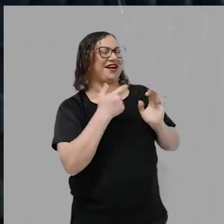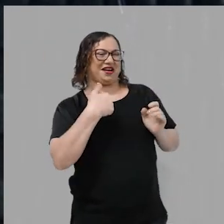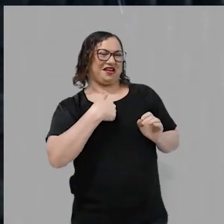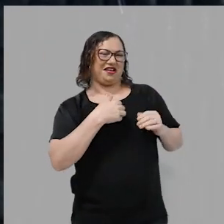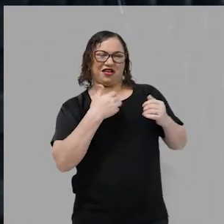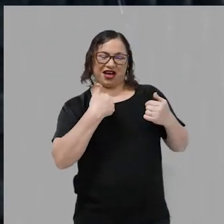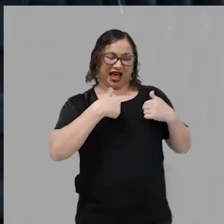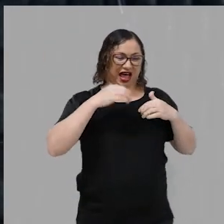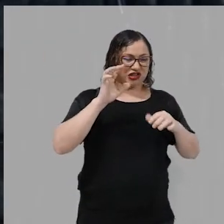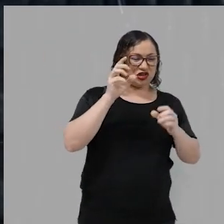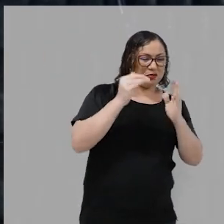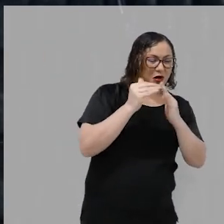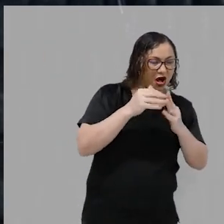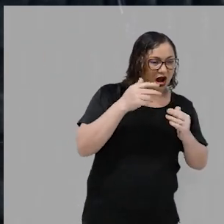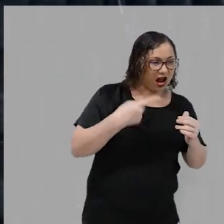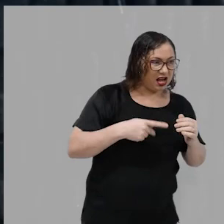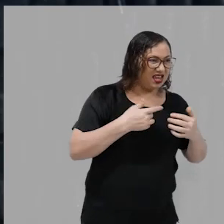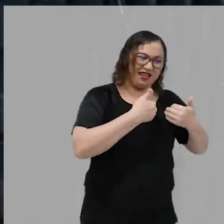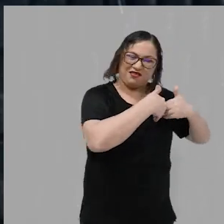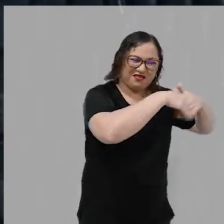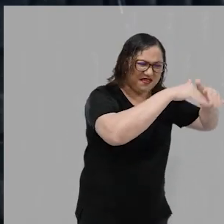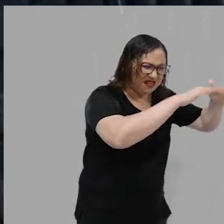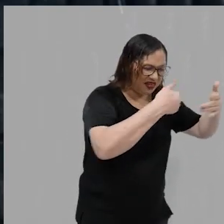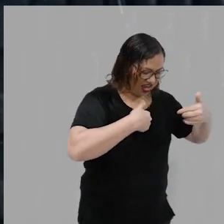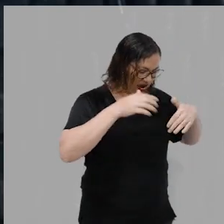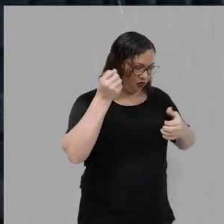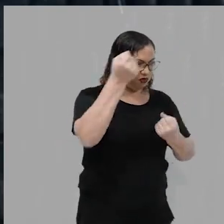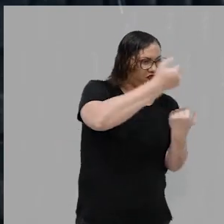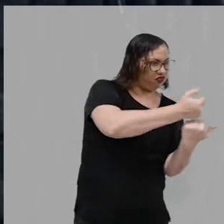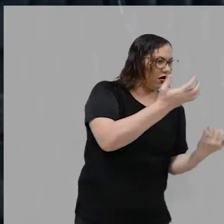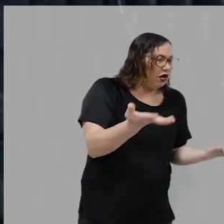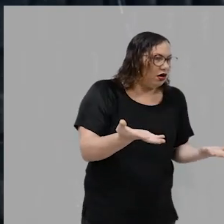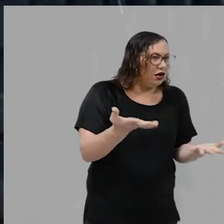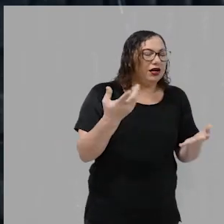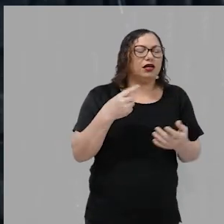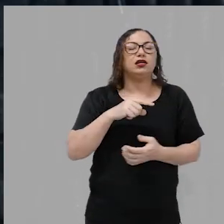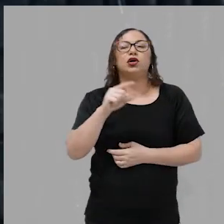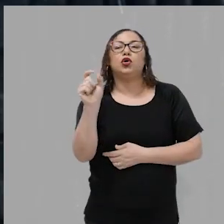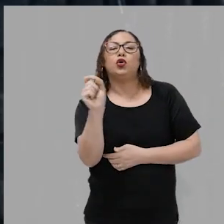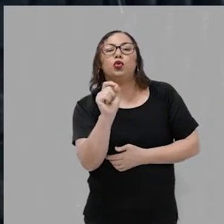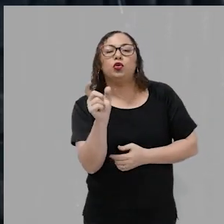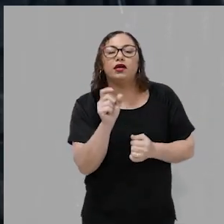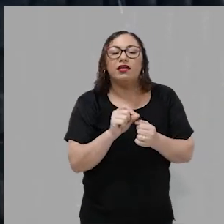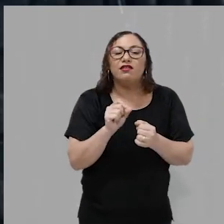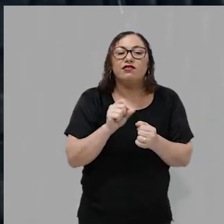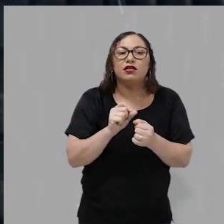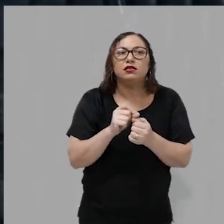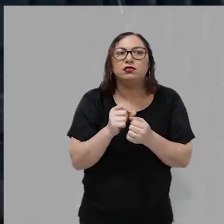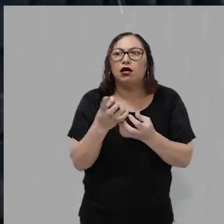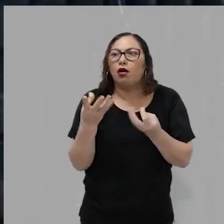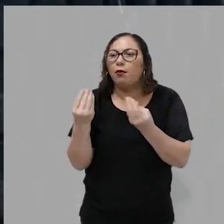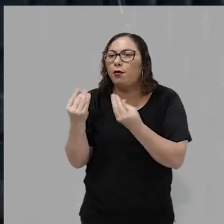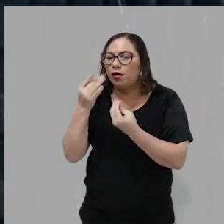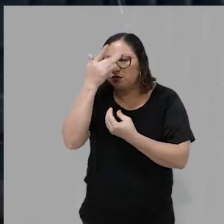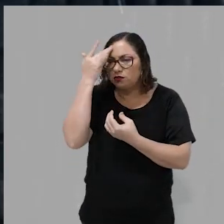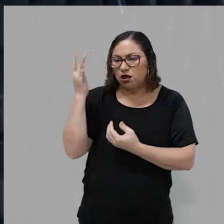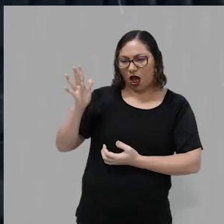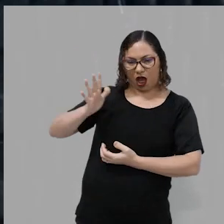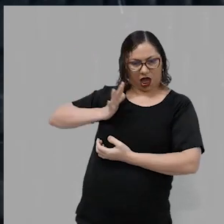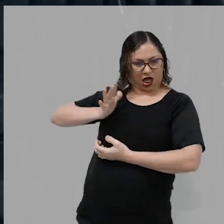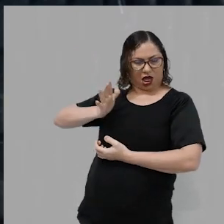da casa de vocês que a gente vai ficar porque a gente tem onde morar. Vocês estão entendendo o que eu estou falando? O que é que eu vou fazer com tanta gente rica, tanta